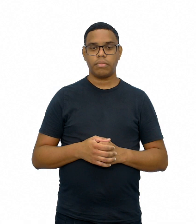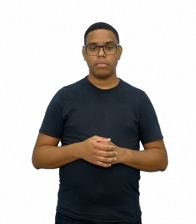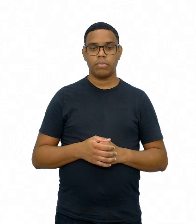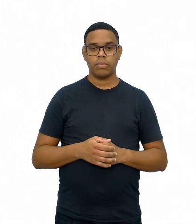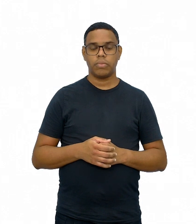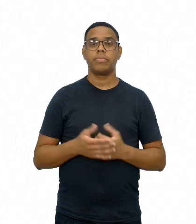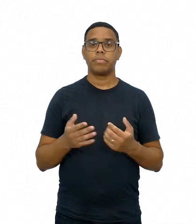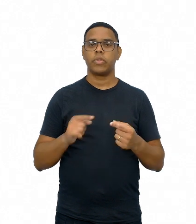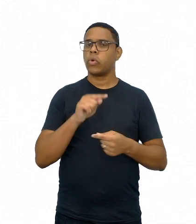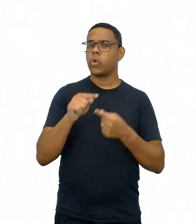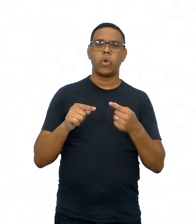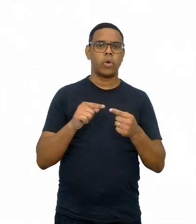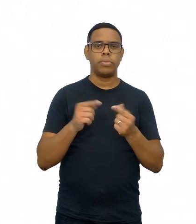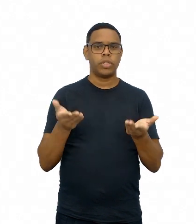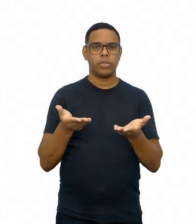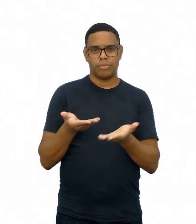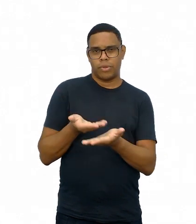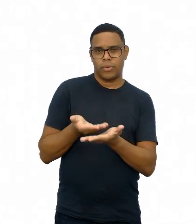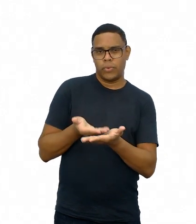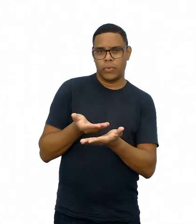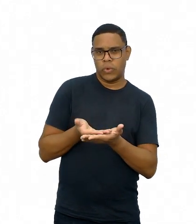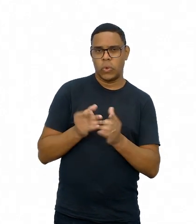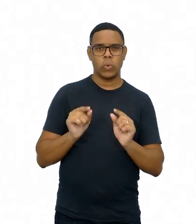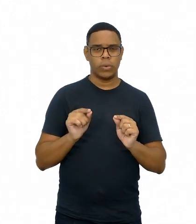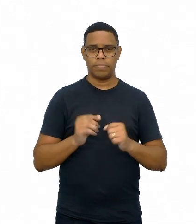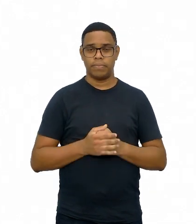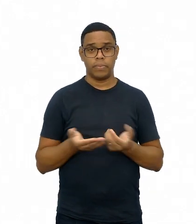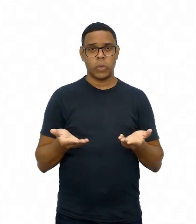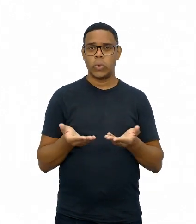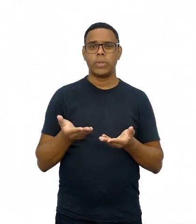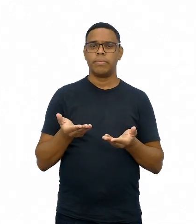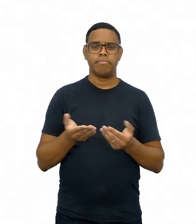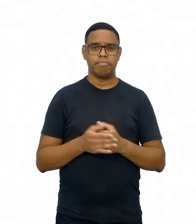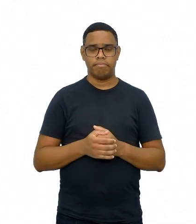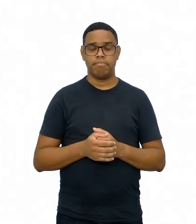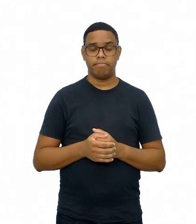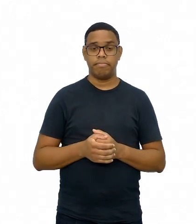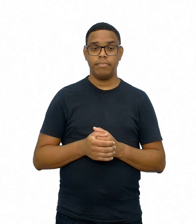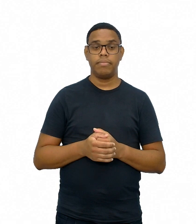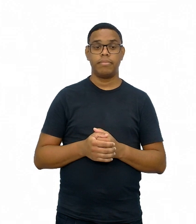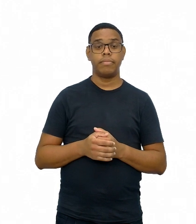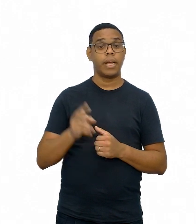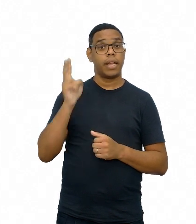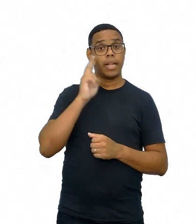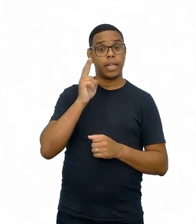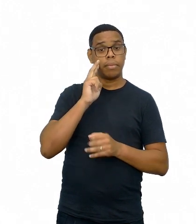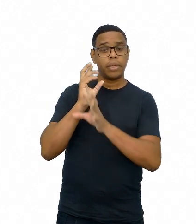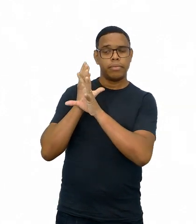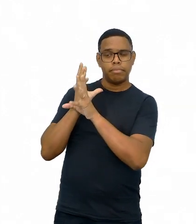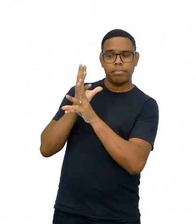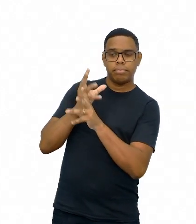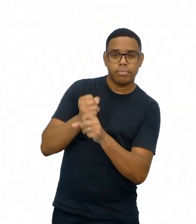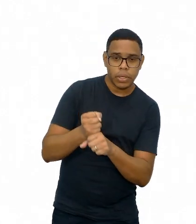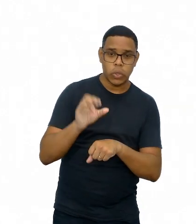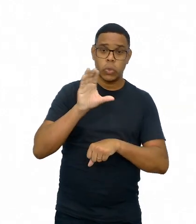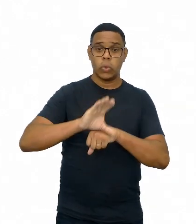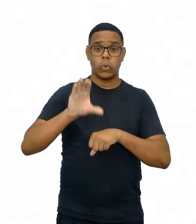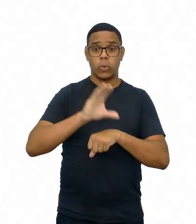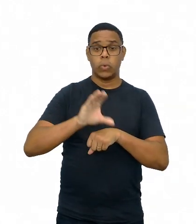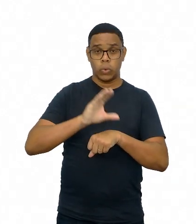Bom, os objetivos da nossa pauta de hoje, né, é revisitar o percurso formativo que